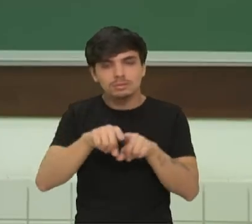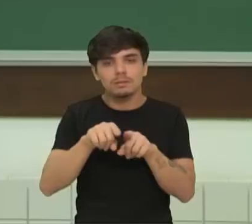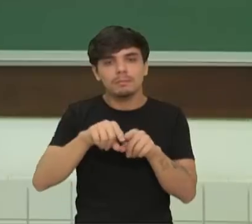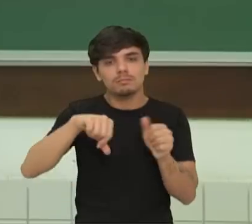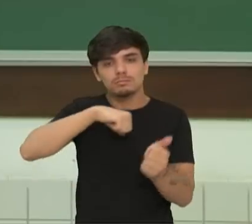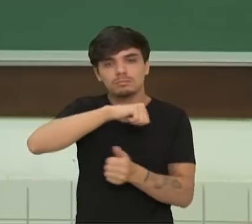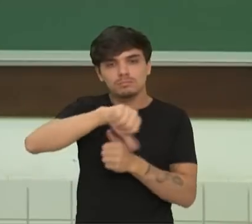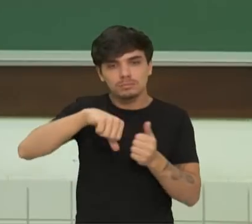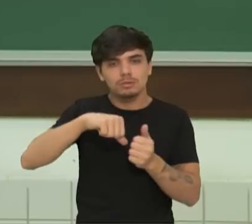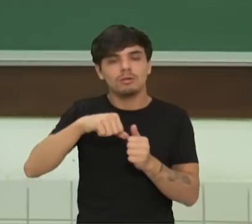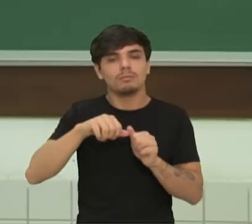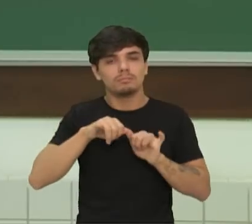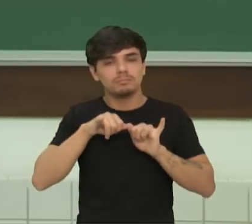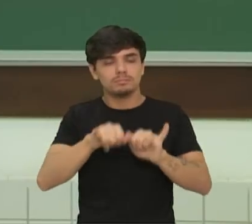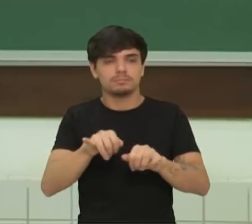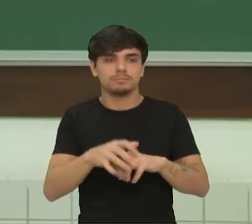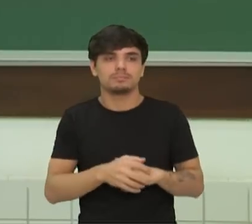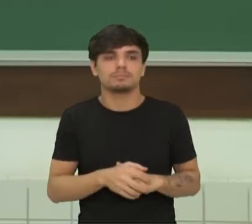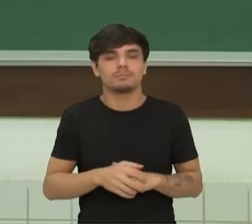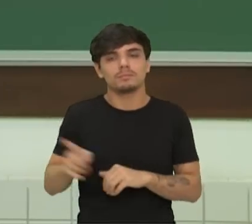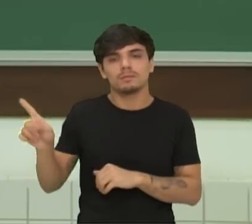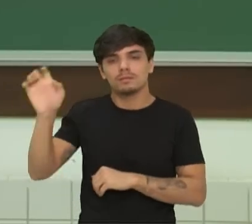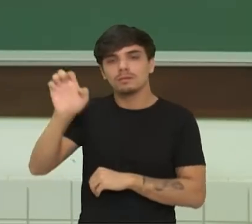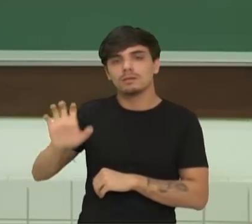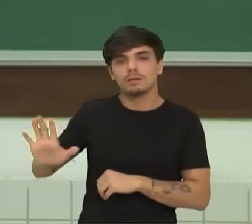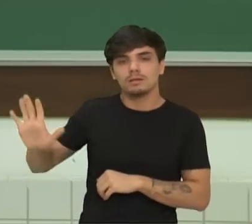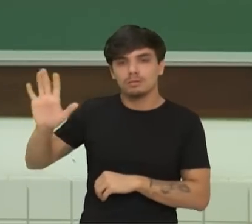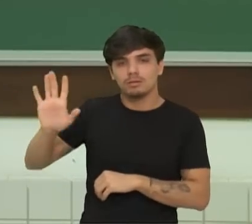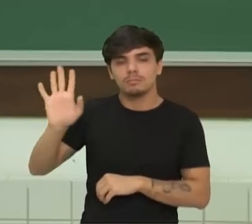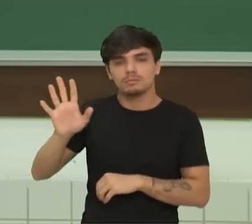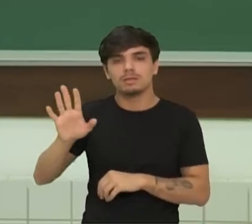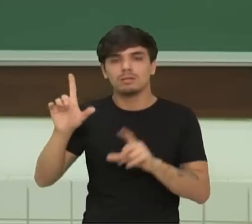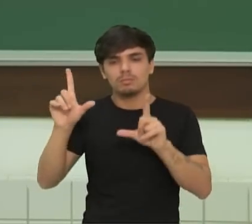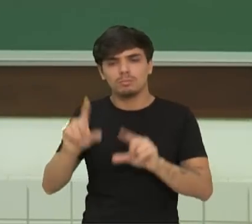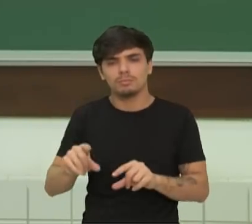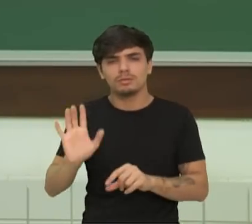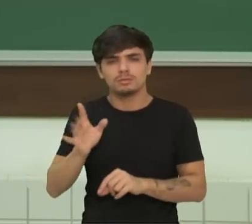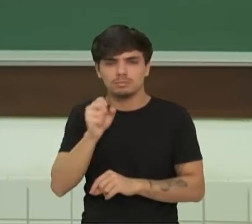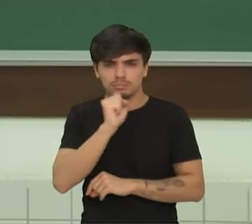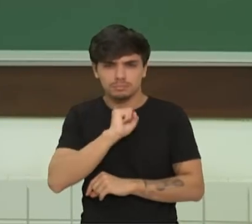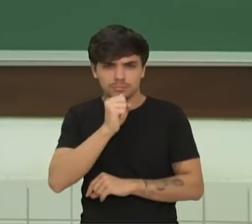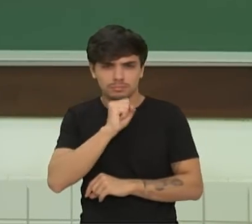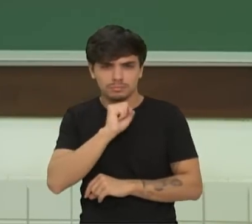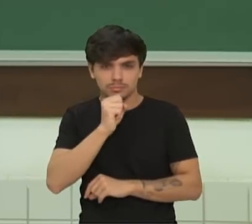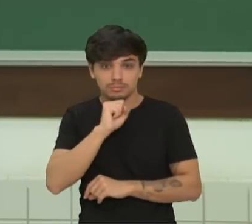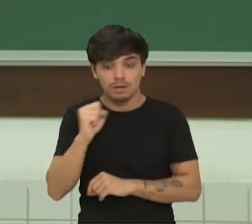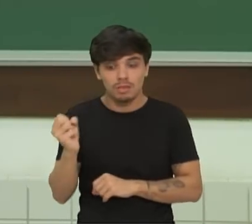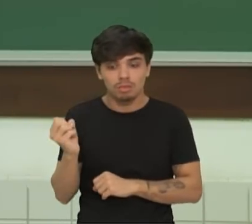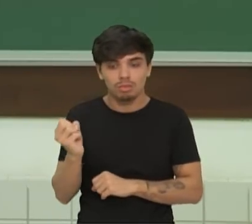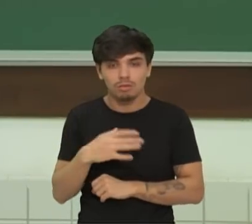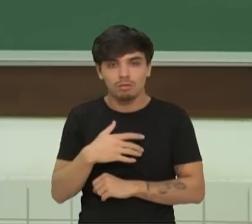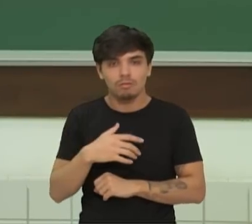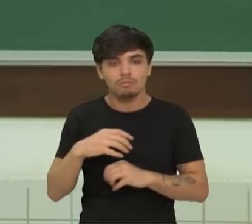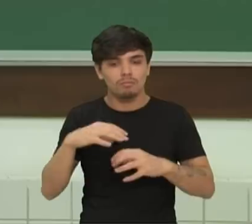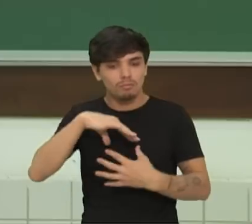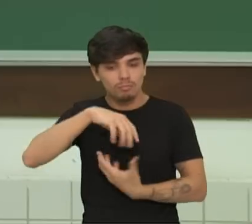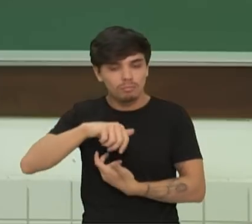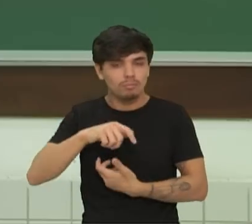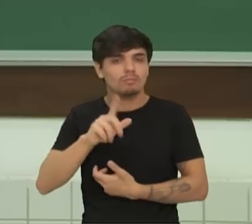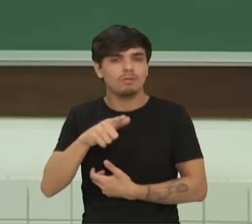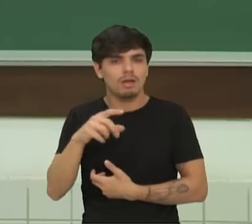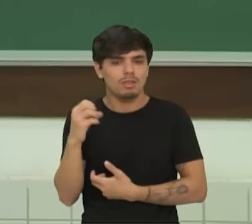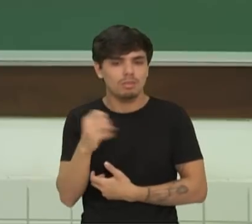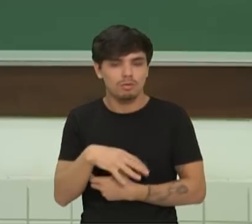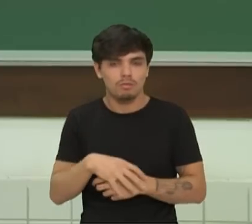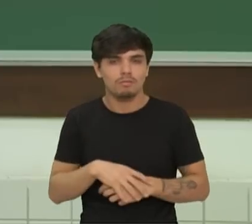Europa, as minas já estavam escassas, né? Já era um continente velho. No Novo Mundo, não. Tudo ainda era novo,